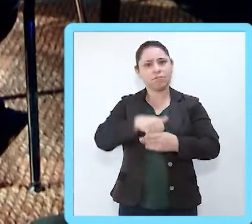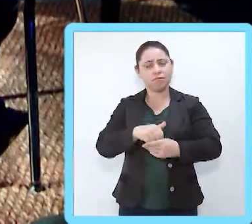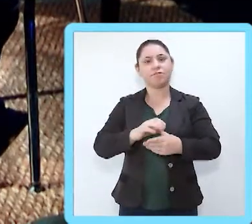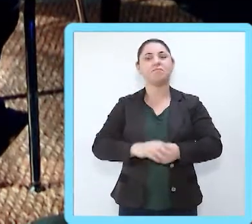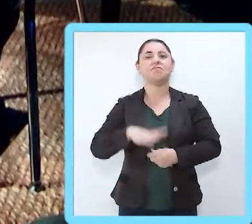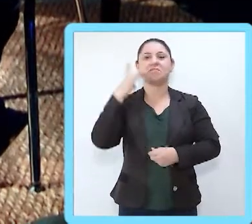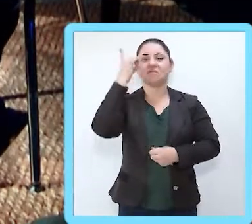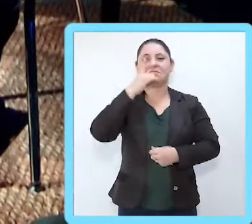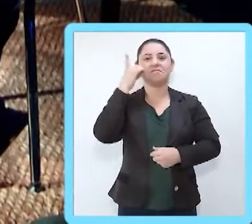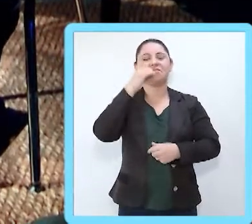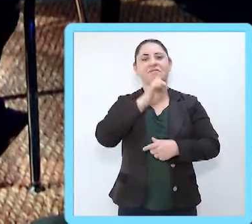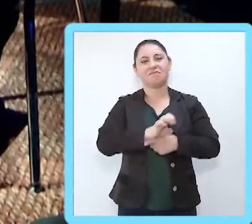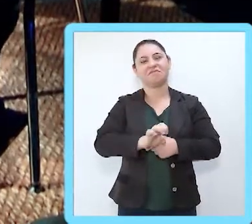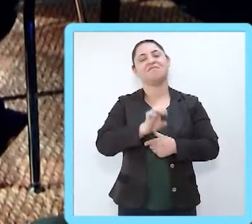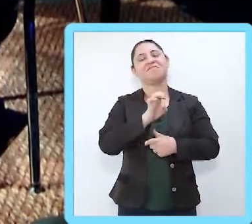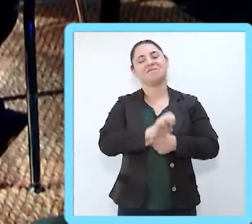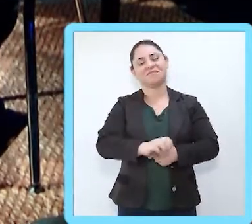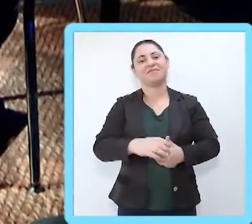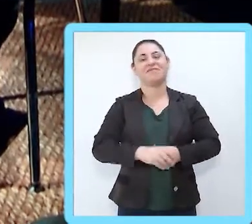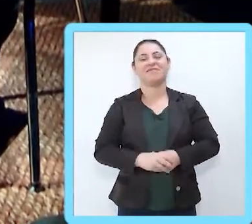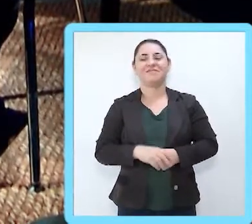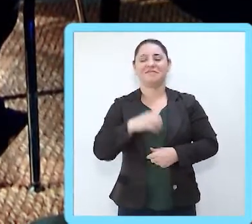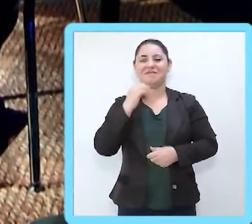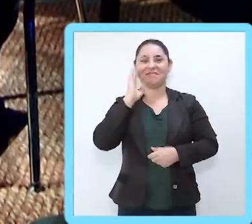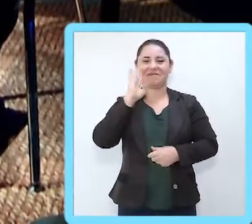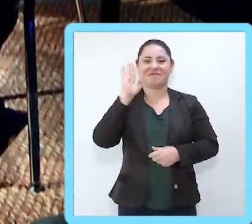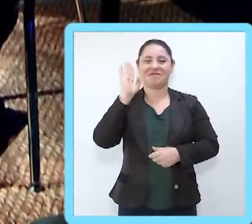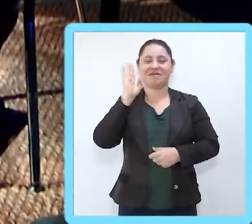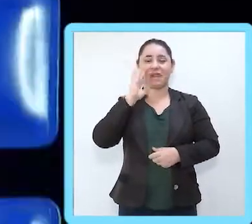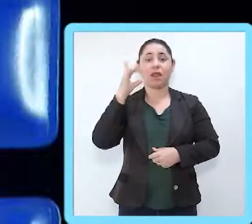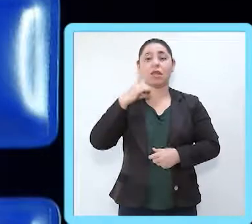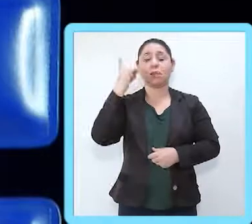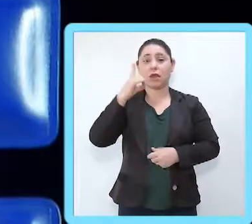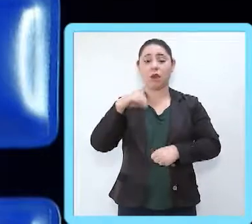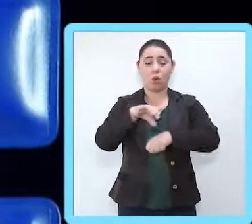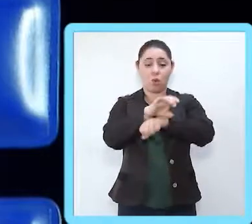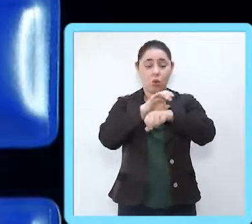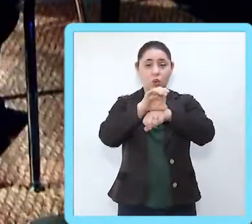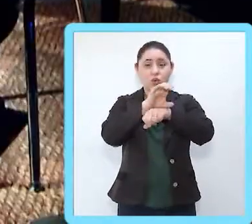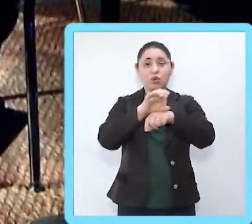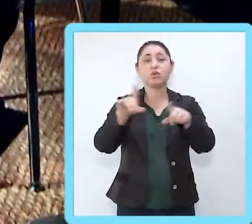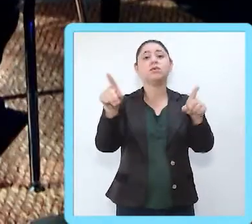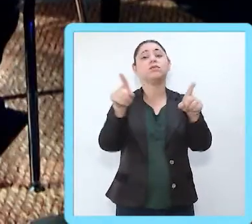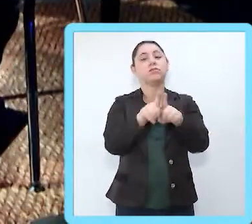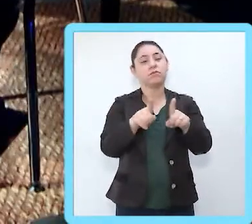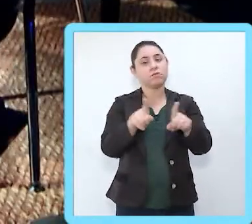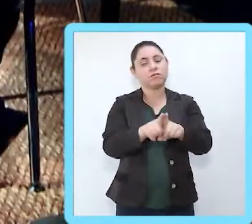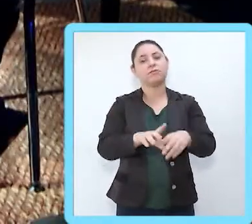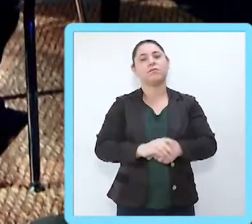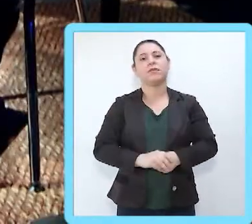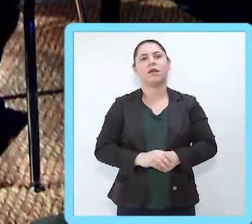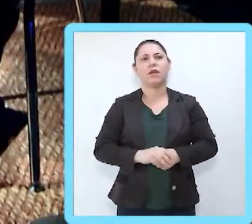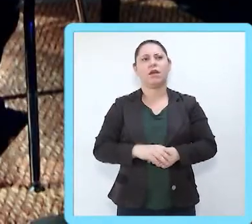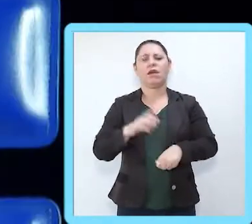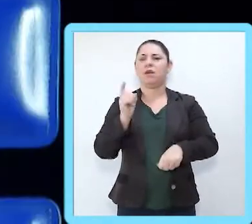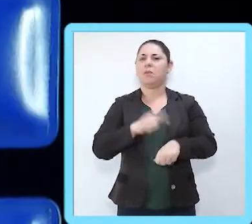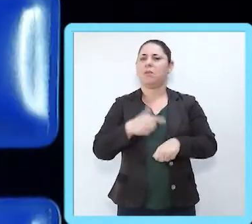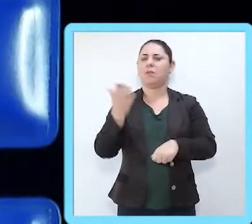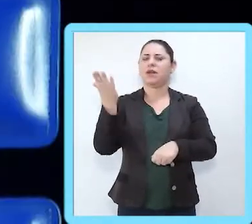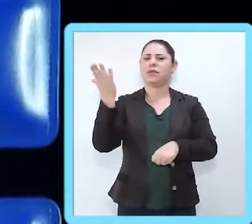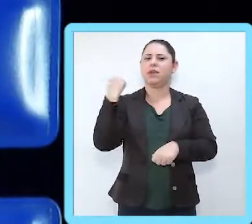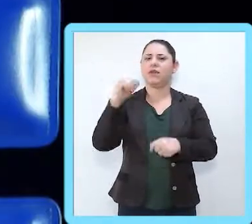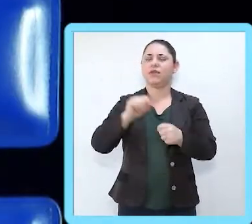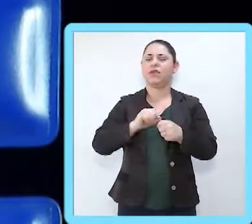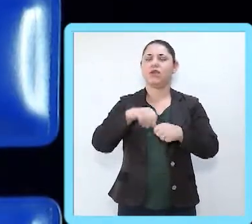estadual? Deputado estadual. Que bacana. E deputado constituinte, mais chique Constituinte ainda. também. É. Na época, né, daí foi feita a